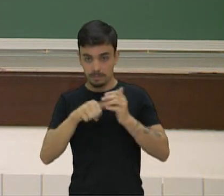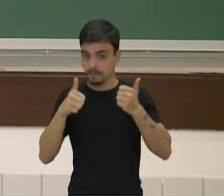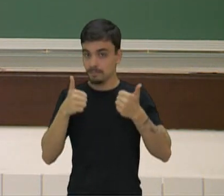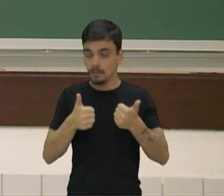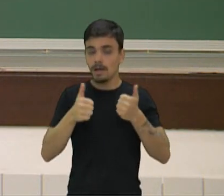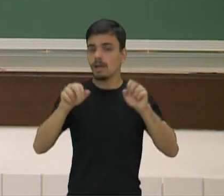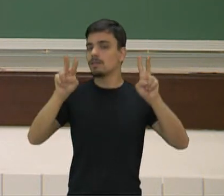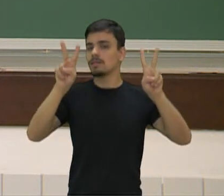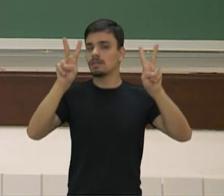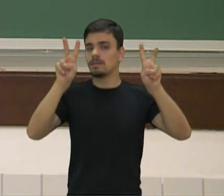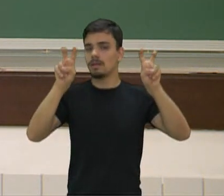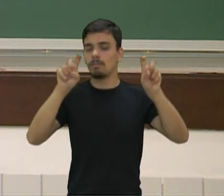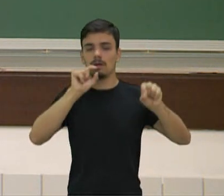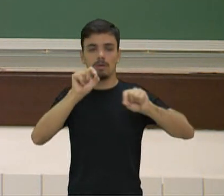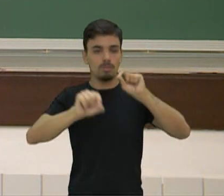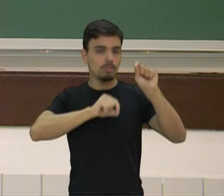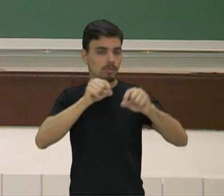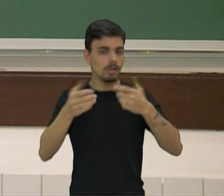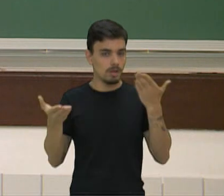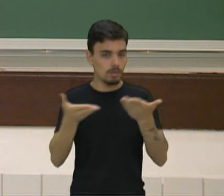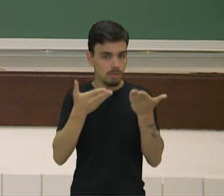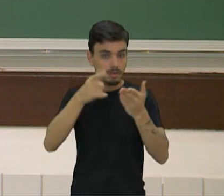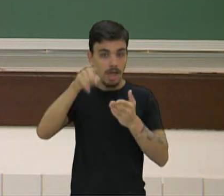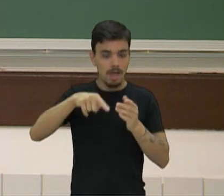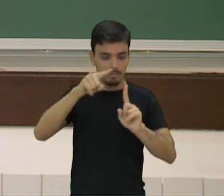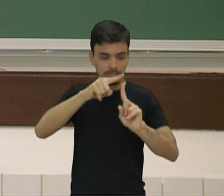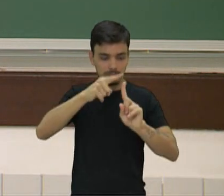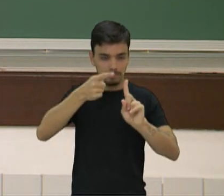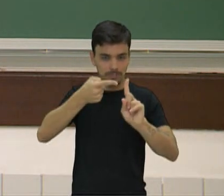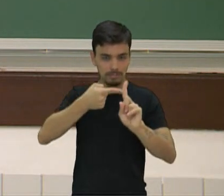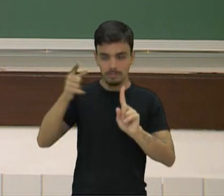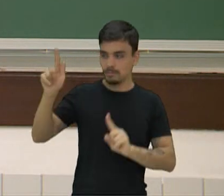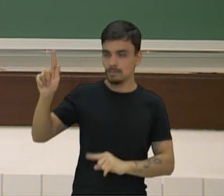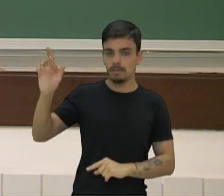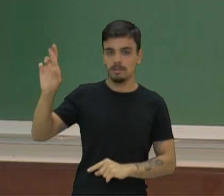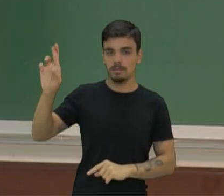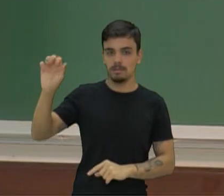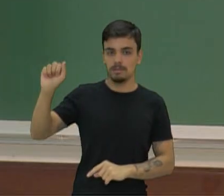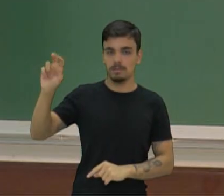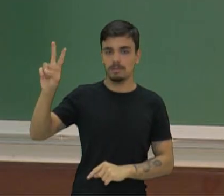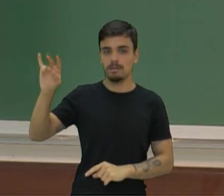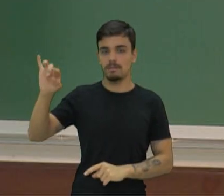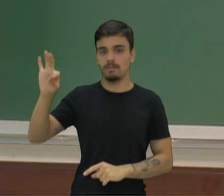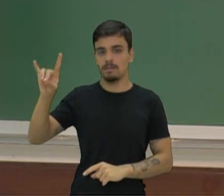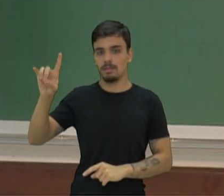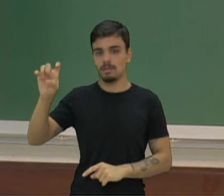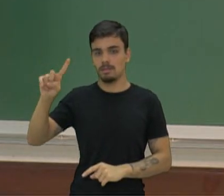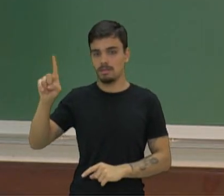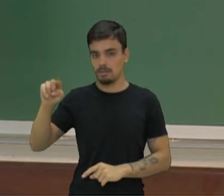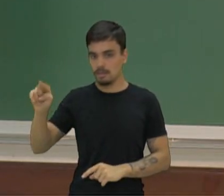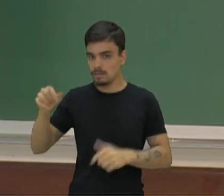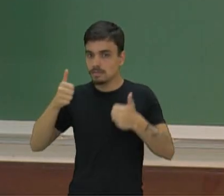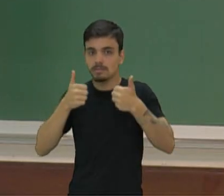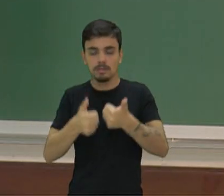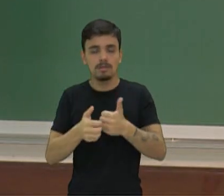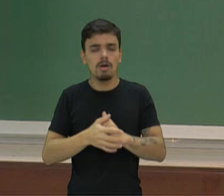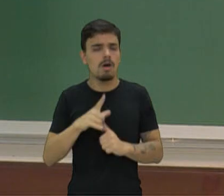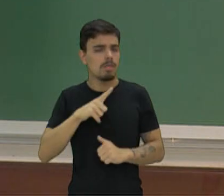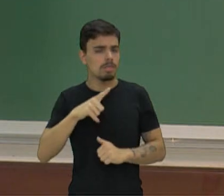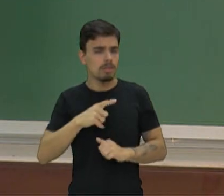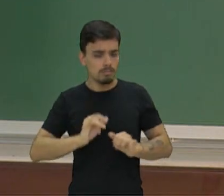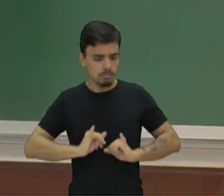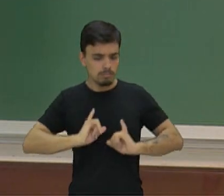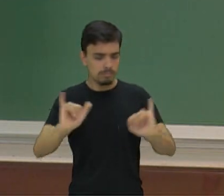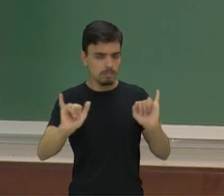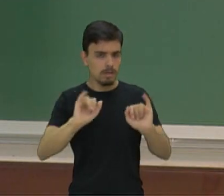tema bem interessante hoje, que é a questão da gravidez. Gente, uma matéria super interessante que a gente separou para vocês, que seria o